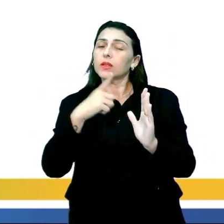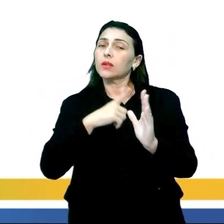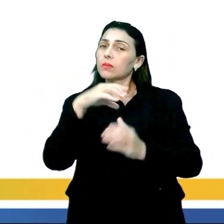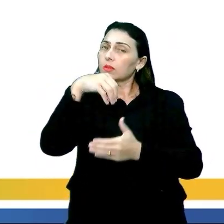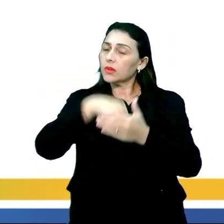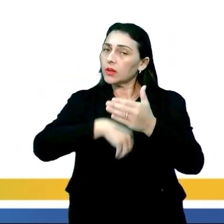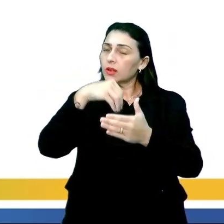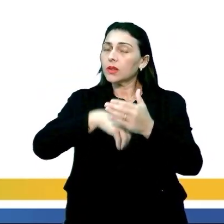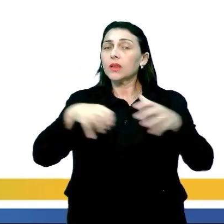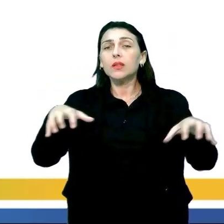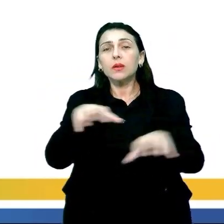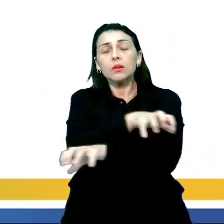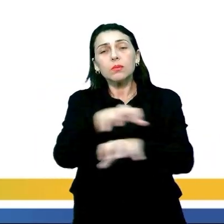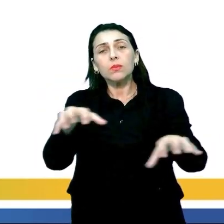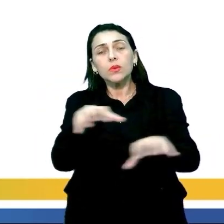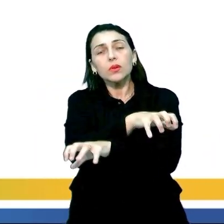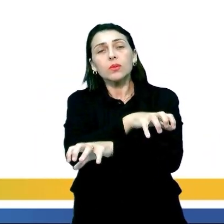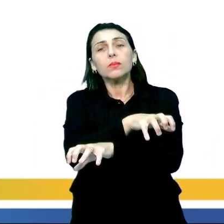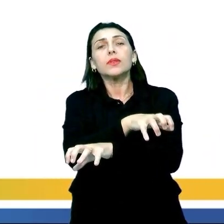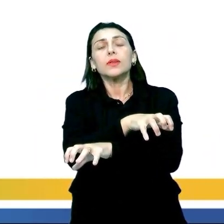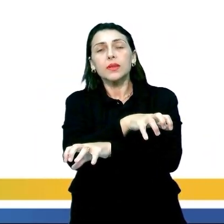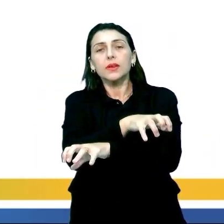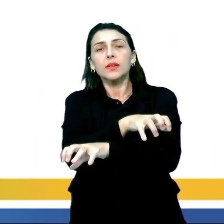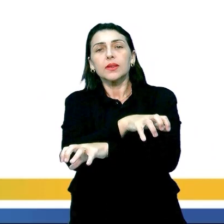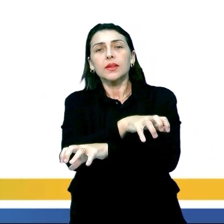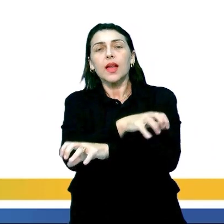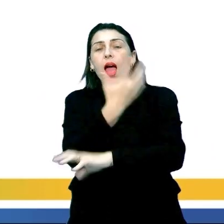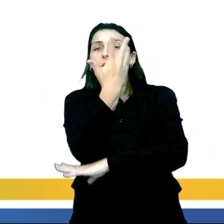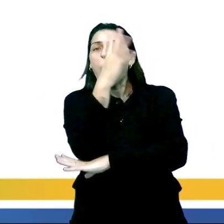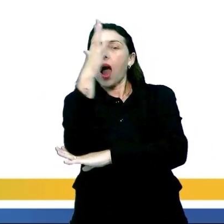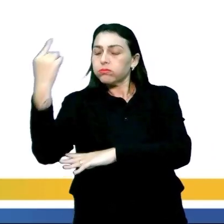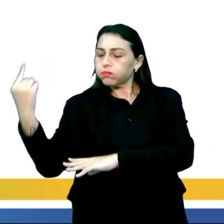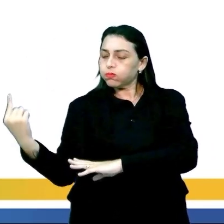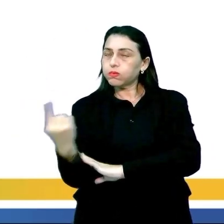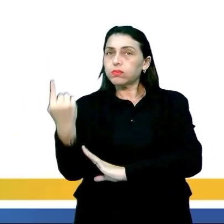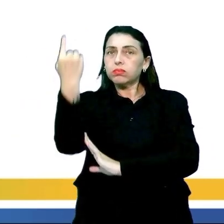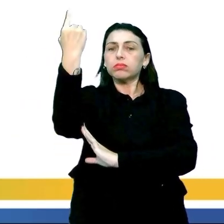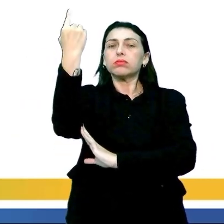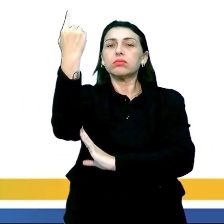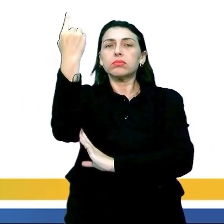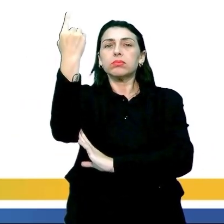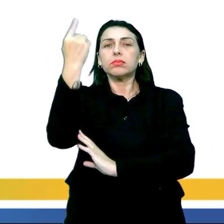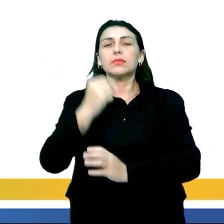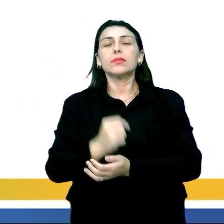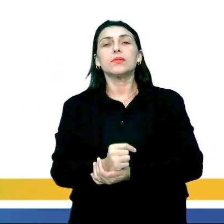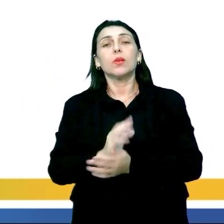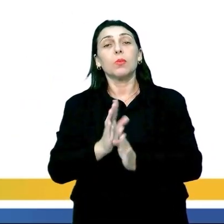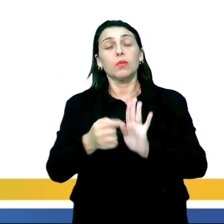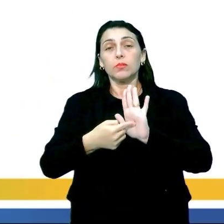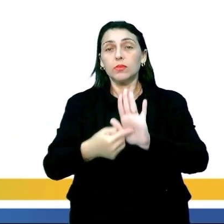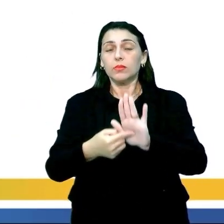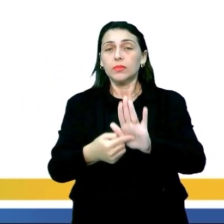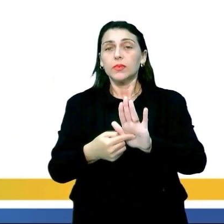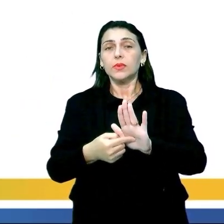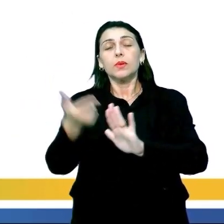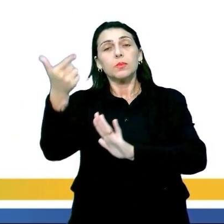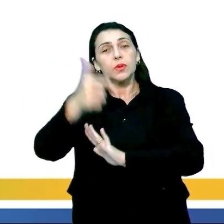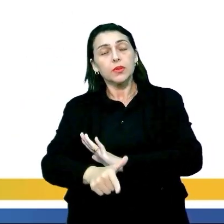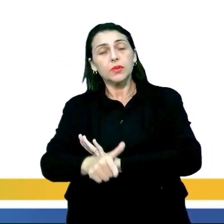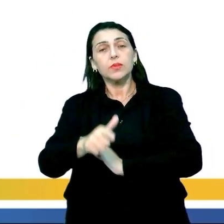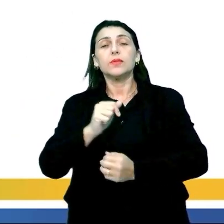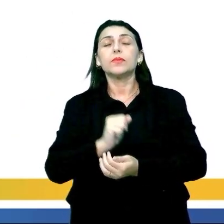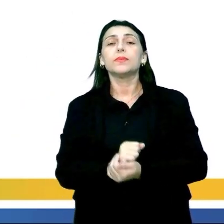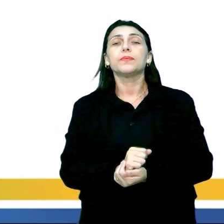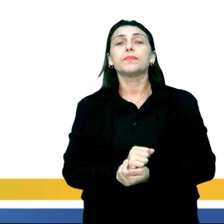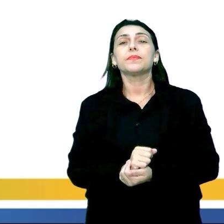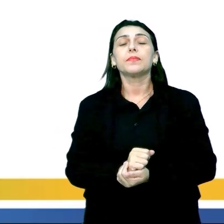dentro desse bioma são as chamadas árvores de grande porte, tá? Como eu vou repetir